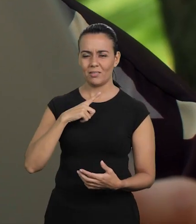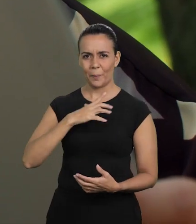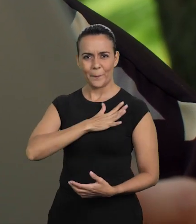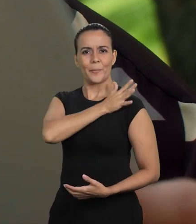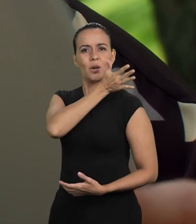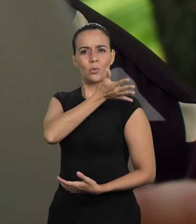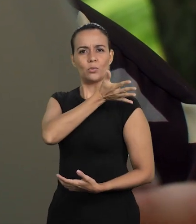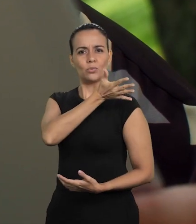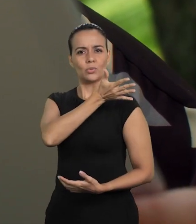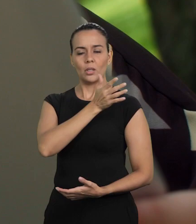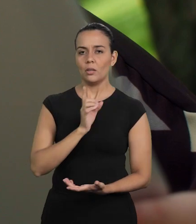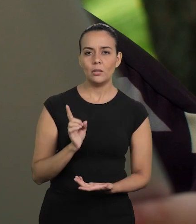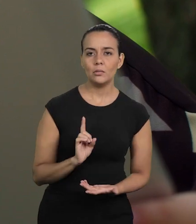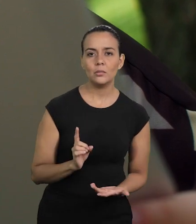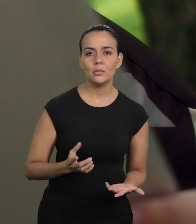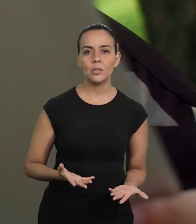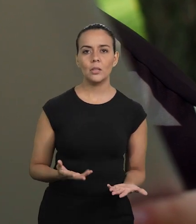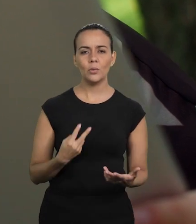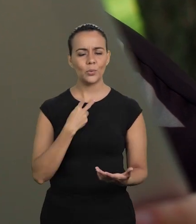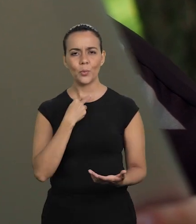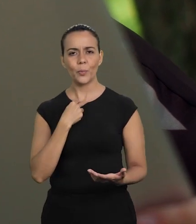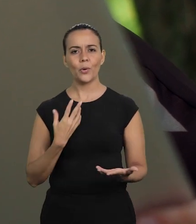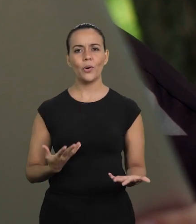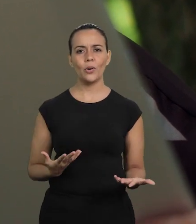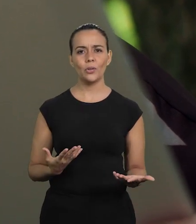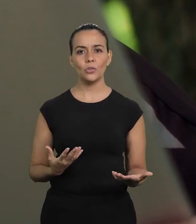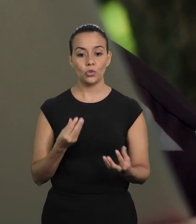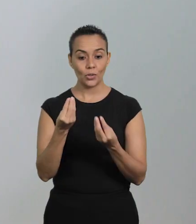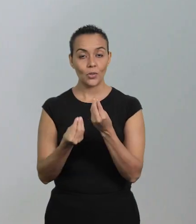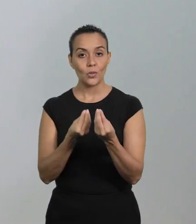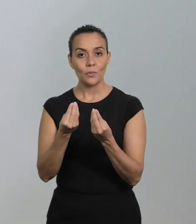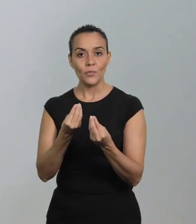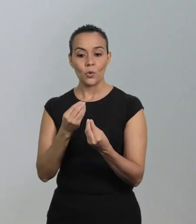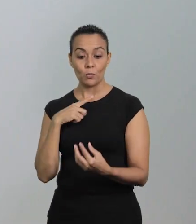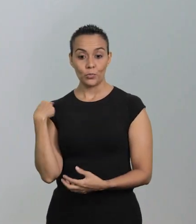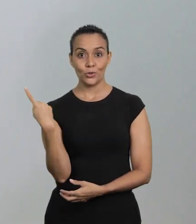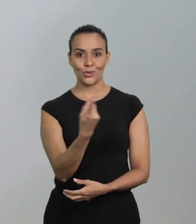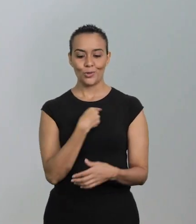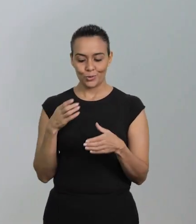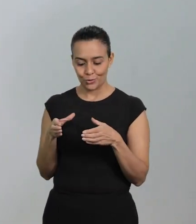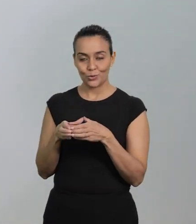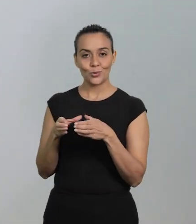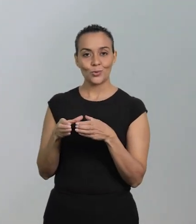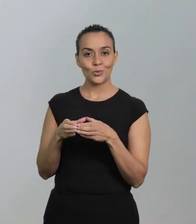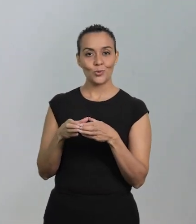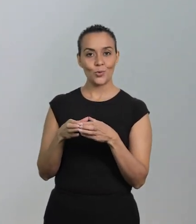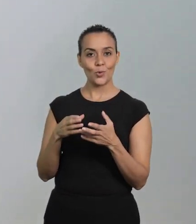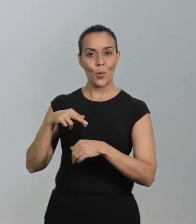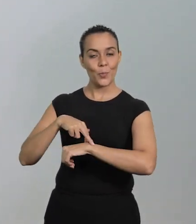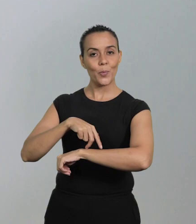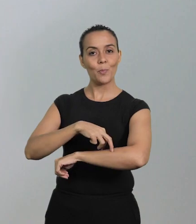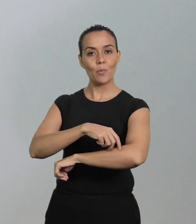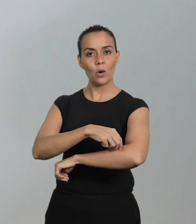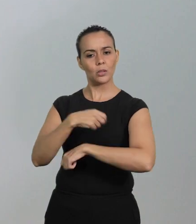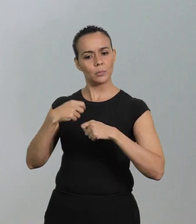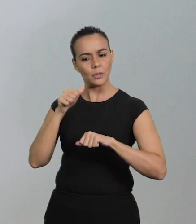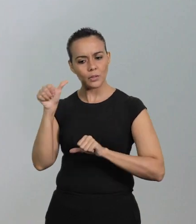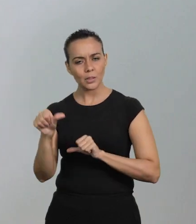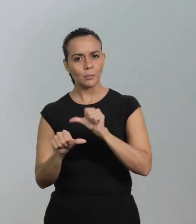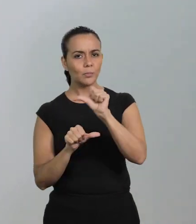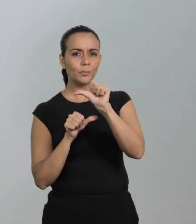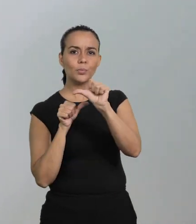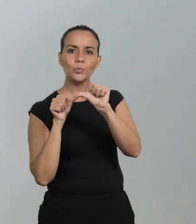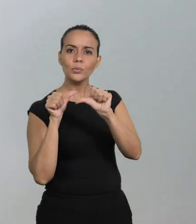sociedade brasileira. E a moda, como agente da cultura material, mediadora dessa transformação, não pode continuar